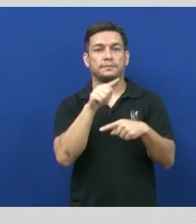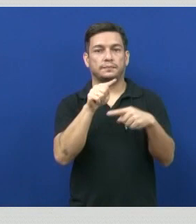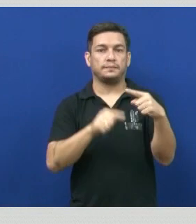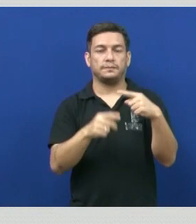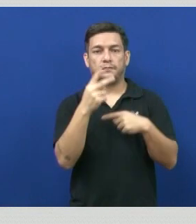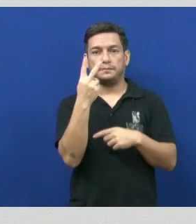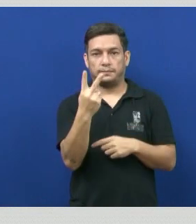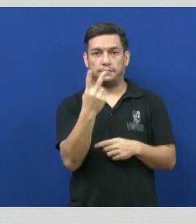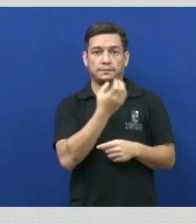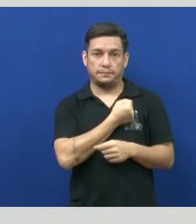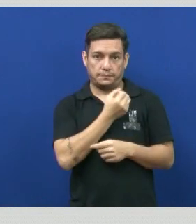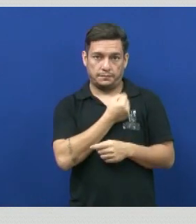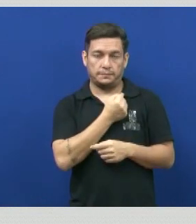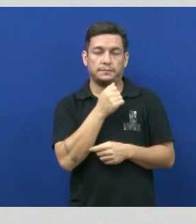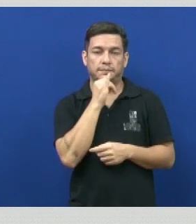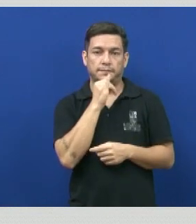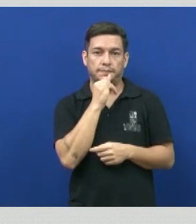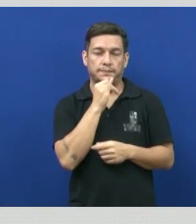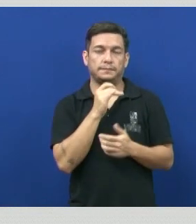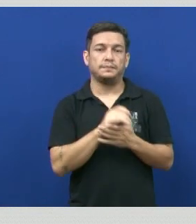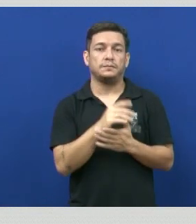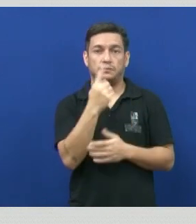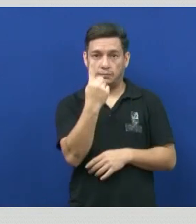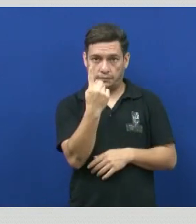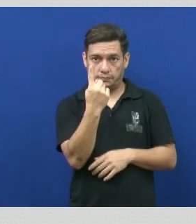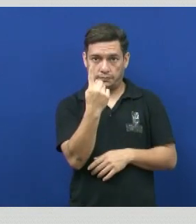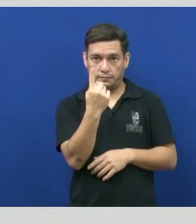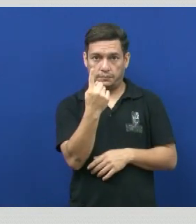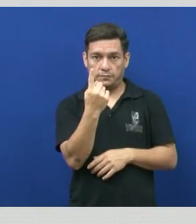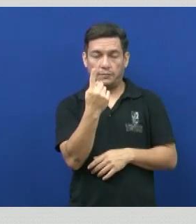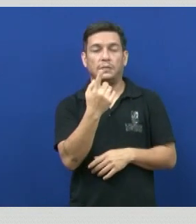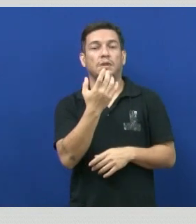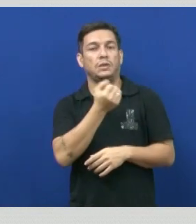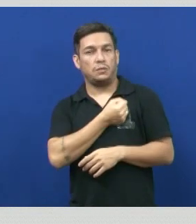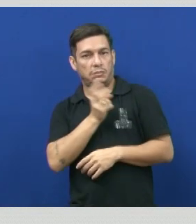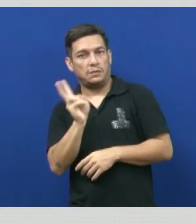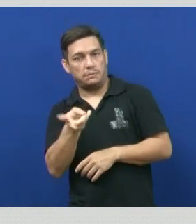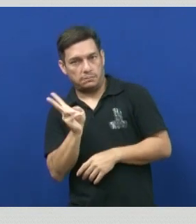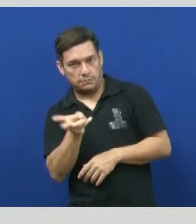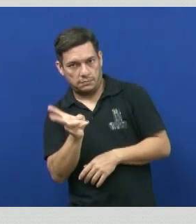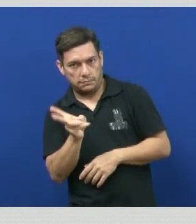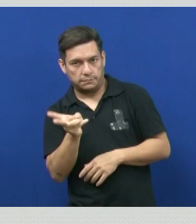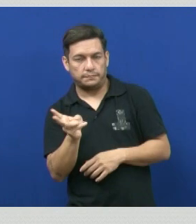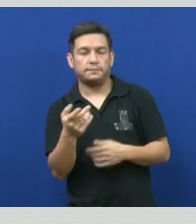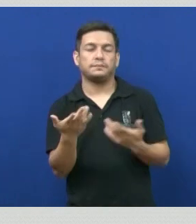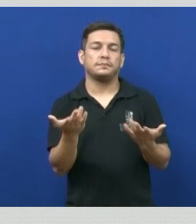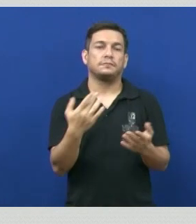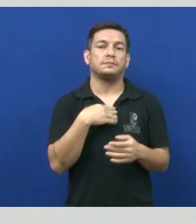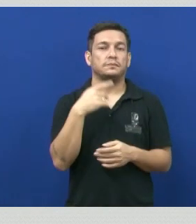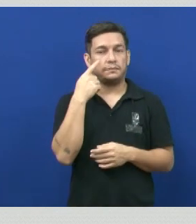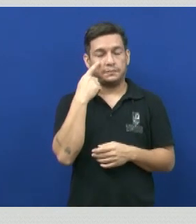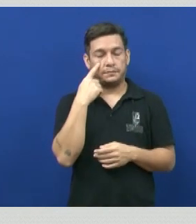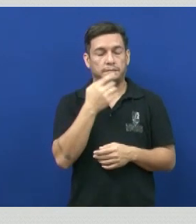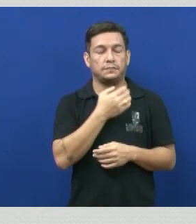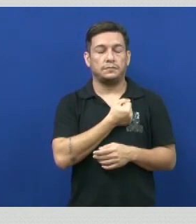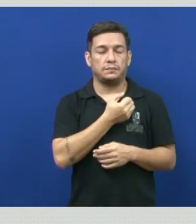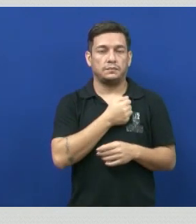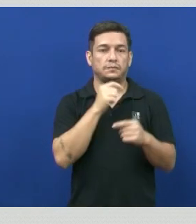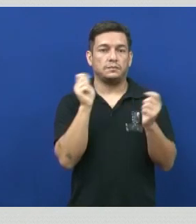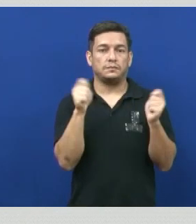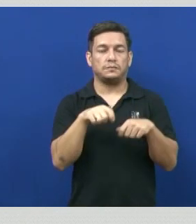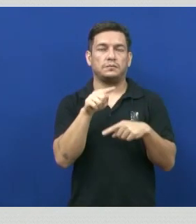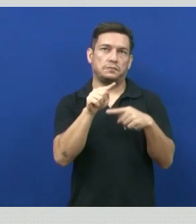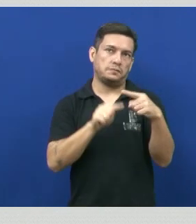por 2 valores. No caso, o 1 e ele mesmo, tá bom? Então, quando eu pego um valor, eu tento dividir